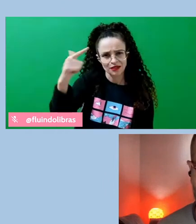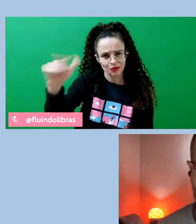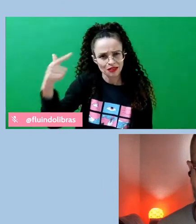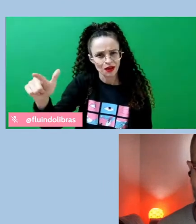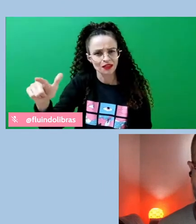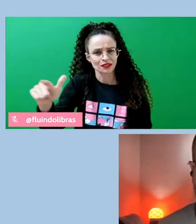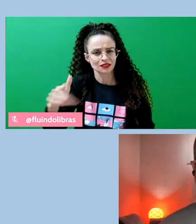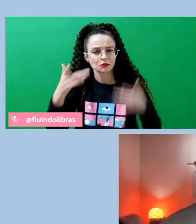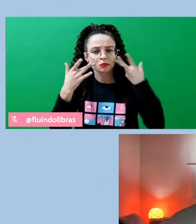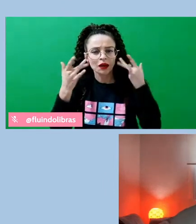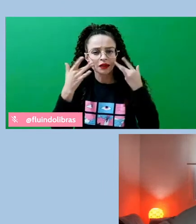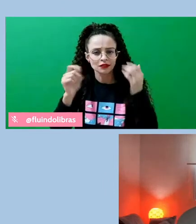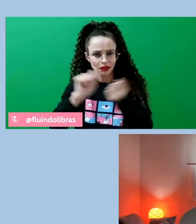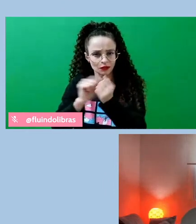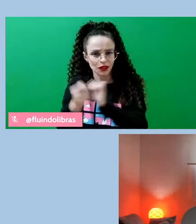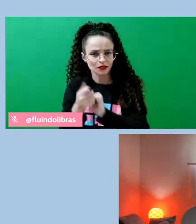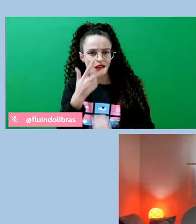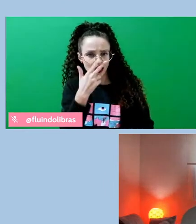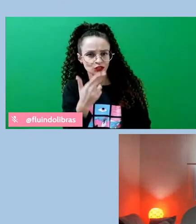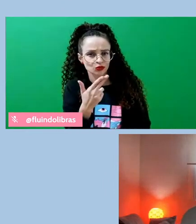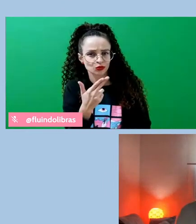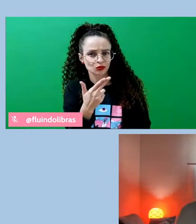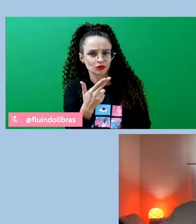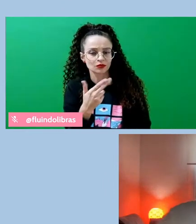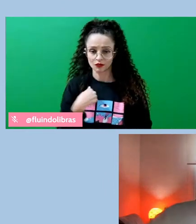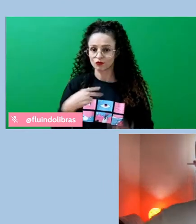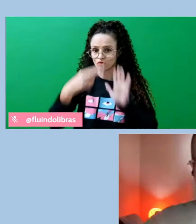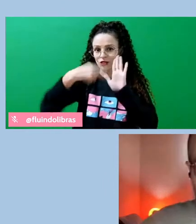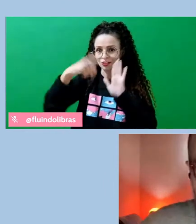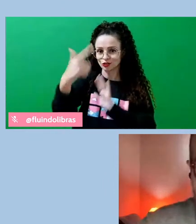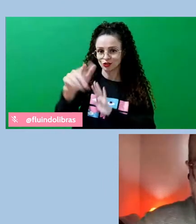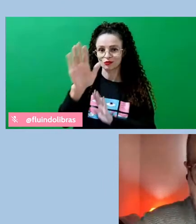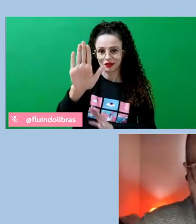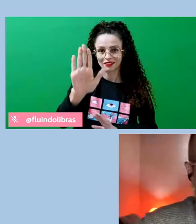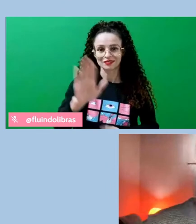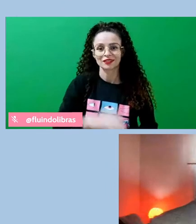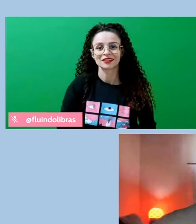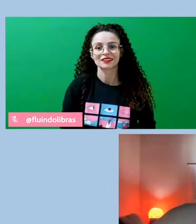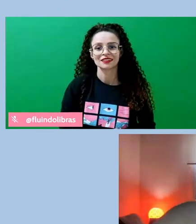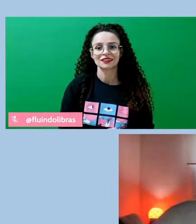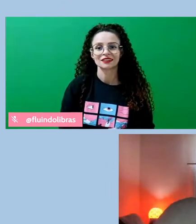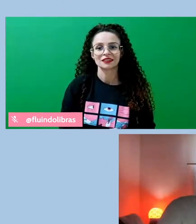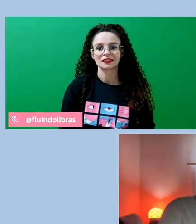adaptadas. Me pareceu assim, Ah, vou para outros. reler. Vou Tá. reler.